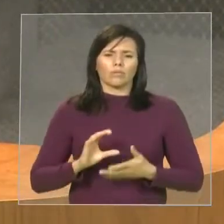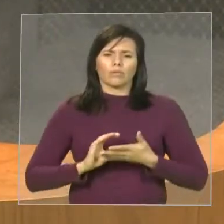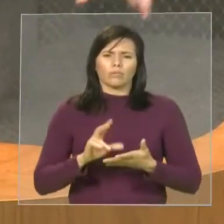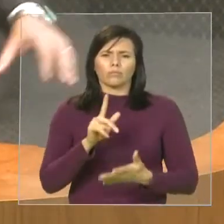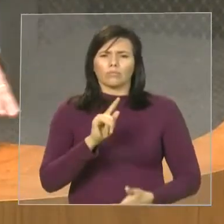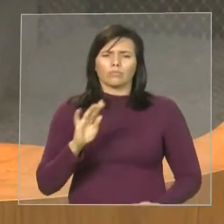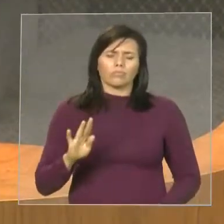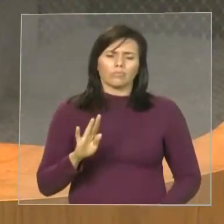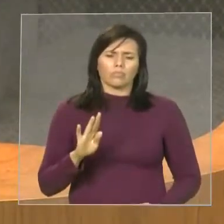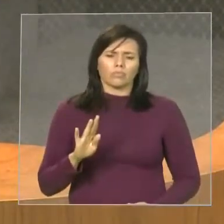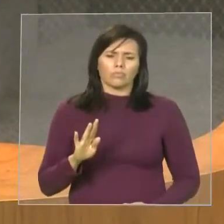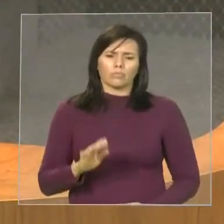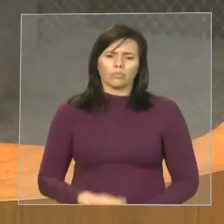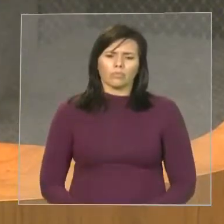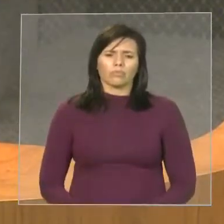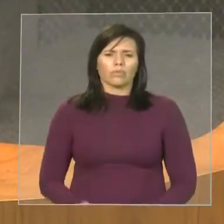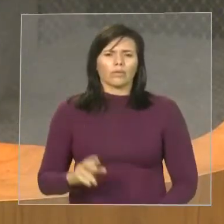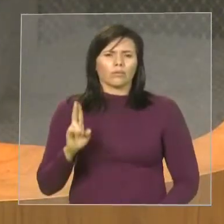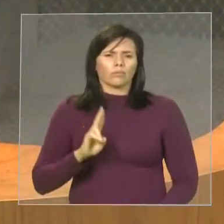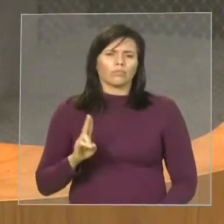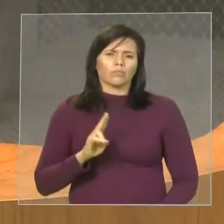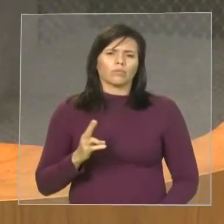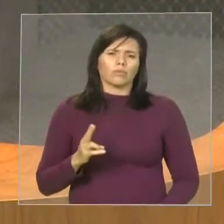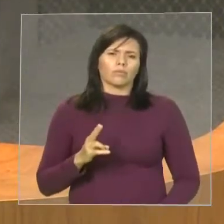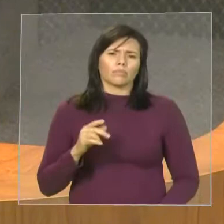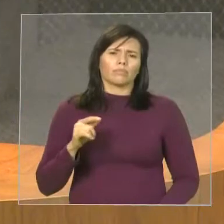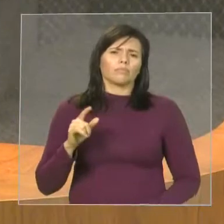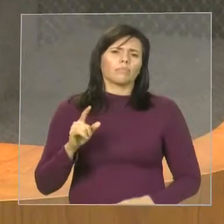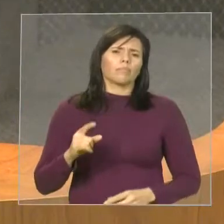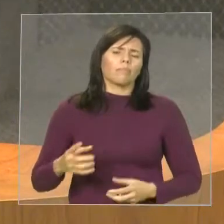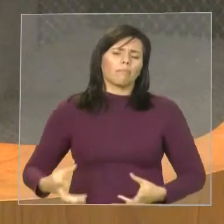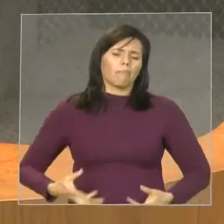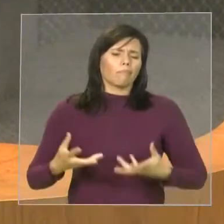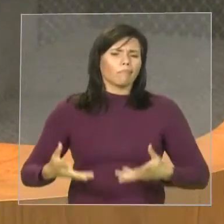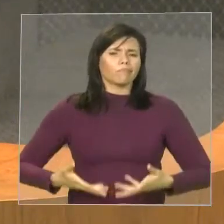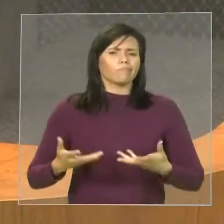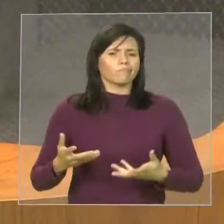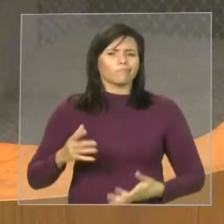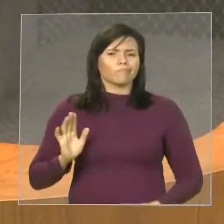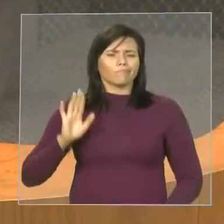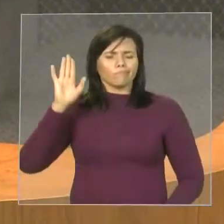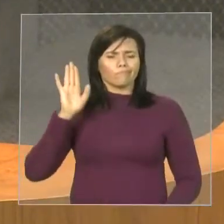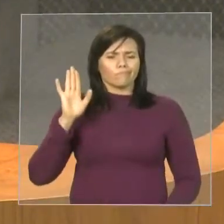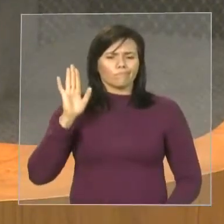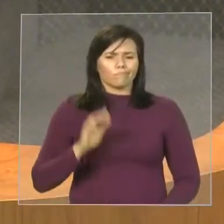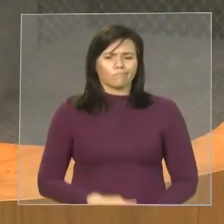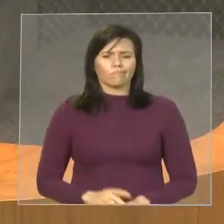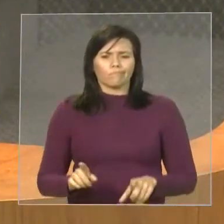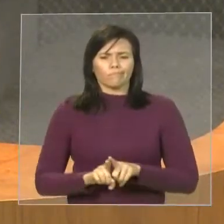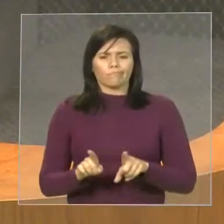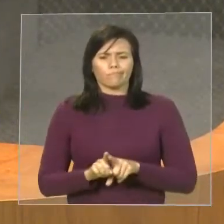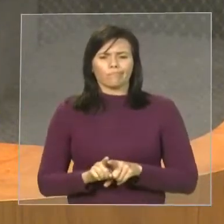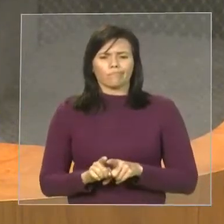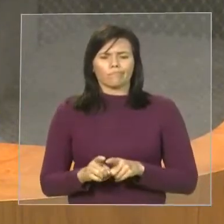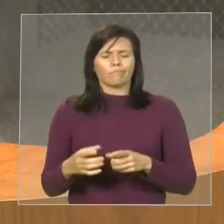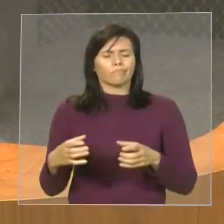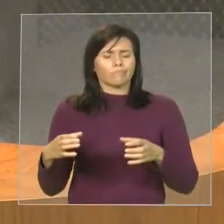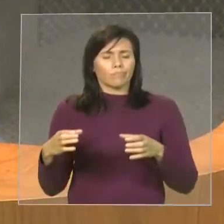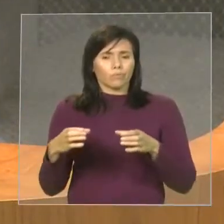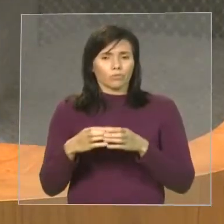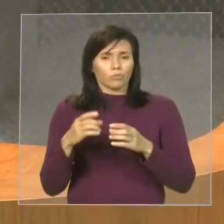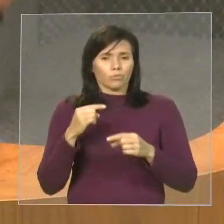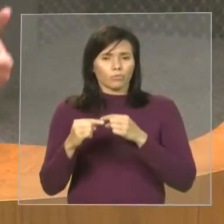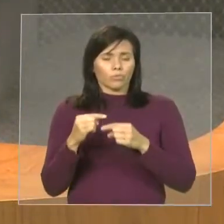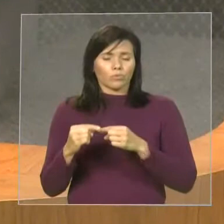Tesouro Nacional. E em função dessa realidade, em que os partidos menores vão poder participar da eleição, mas